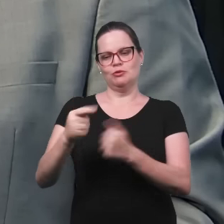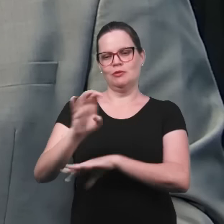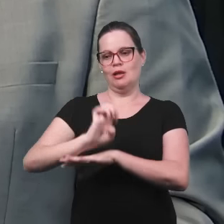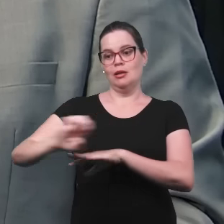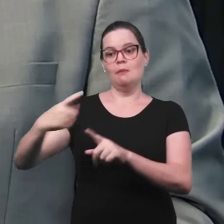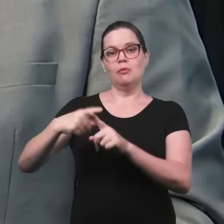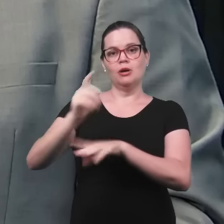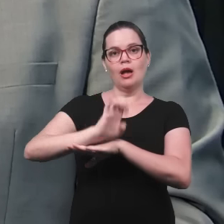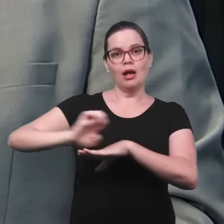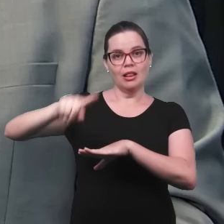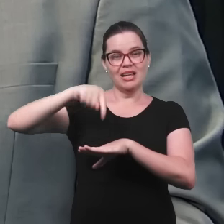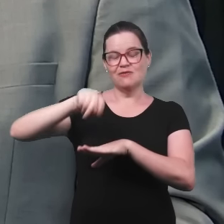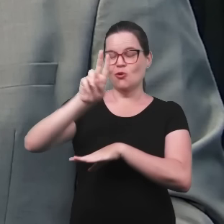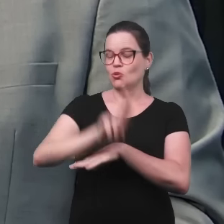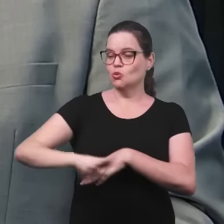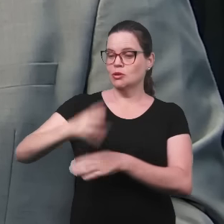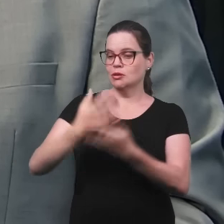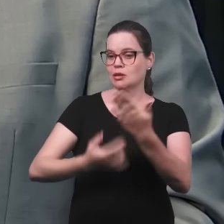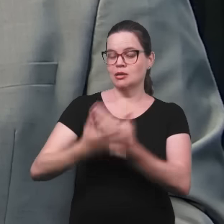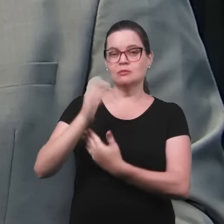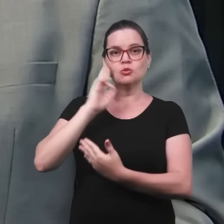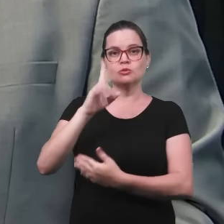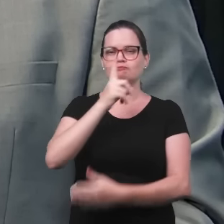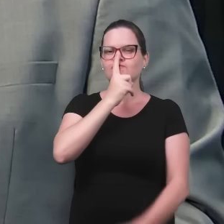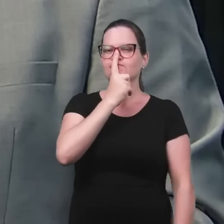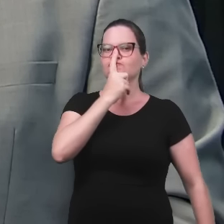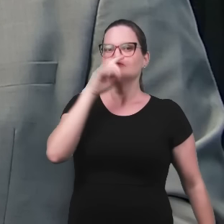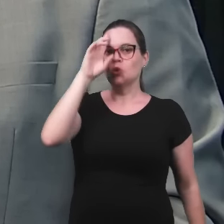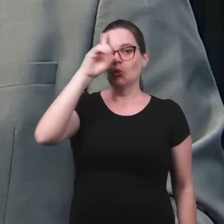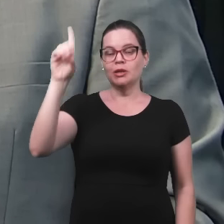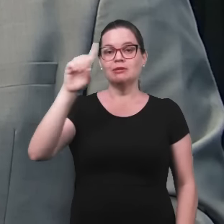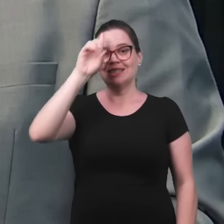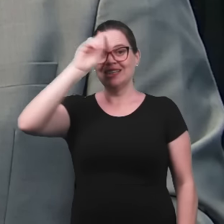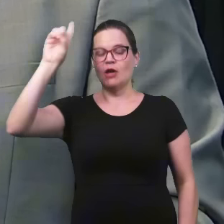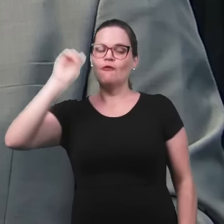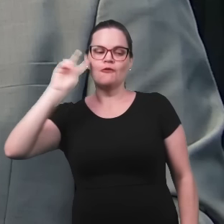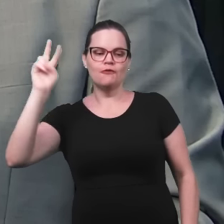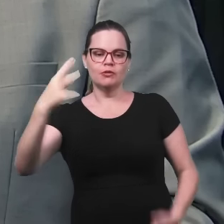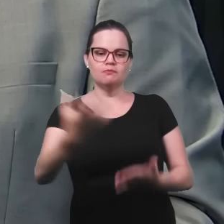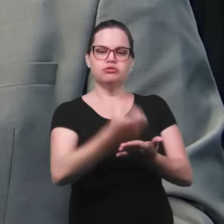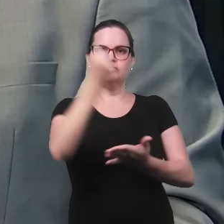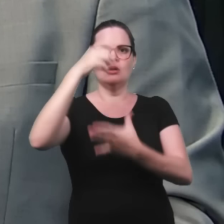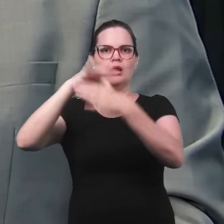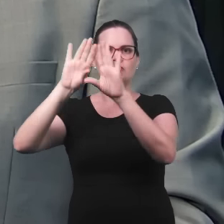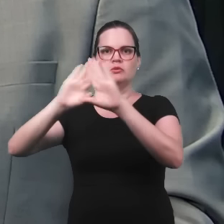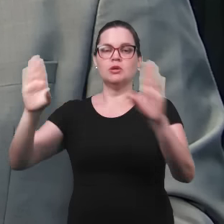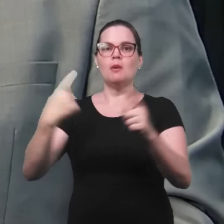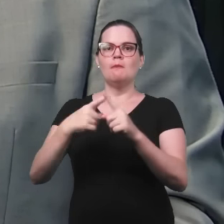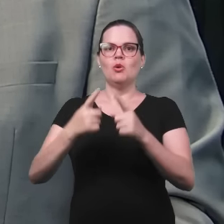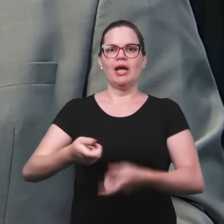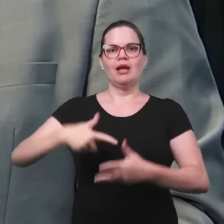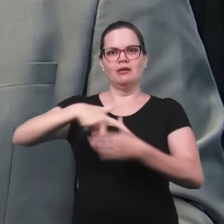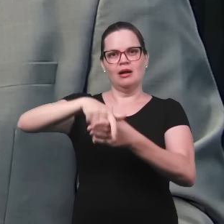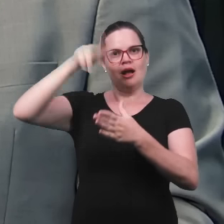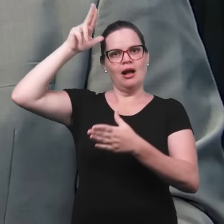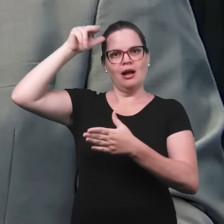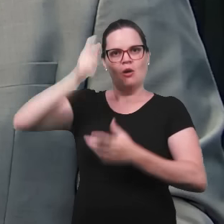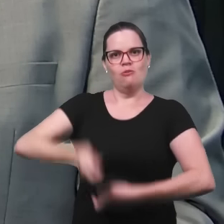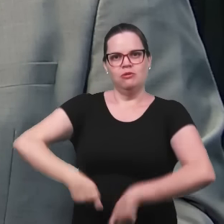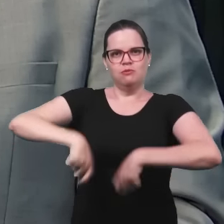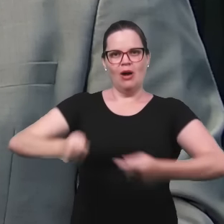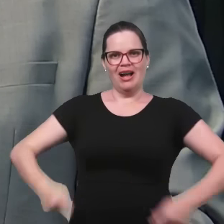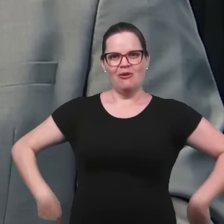do Senhor tão usado que a Bíblia diz que ele foi arrebatado, ele foi elevado ao céu num carro de fogo, né,